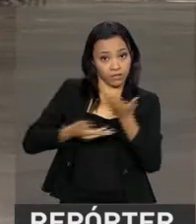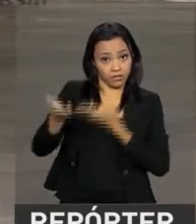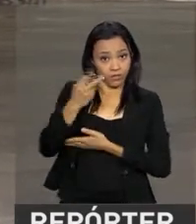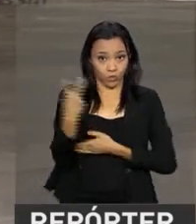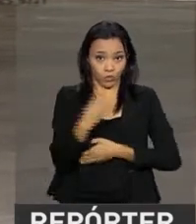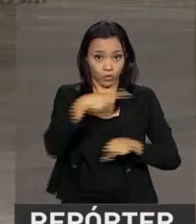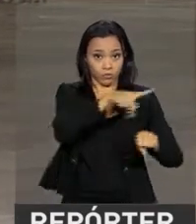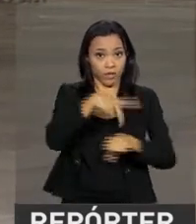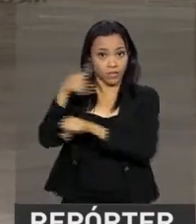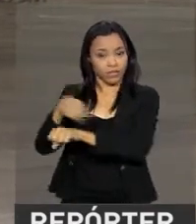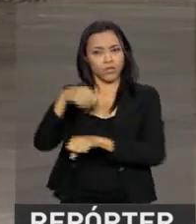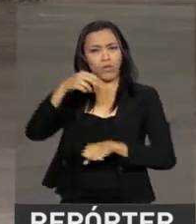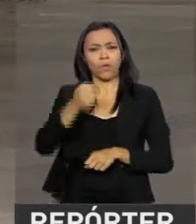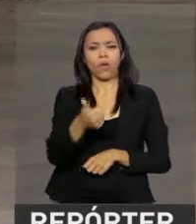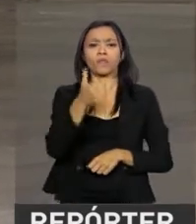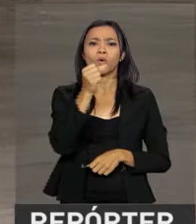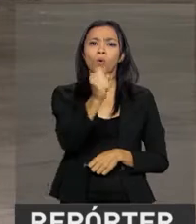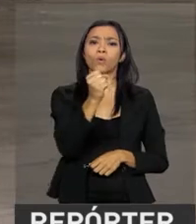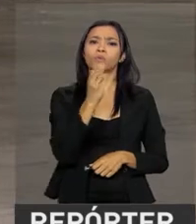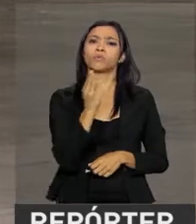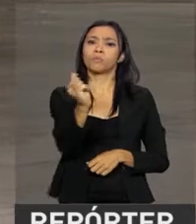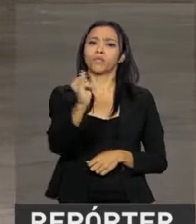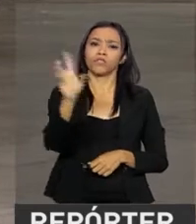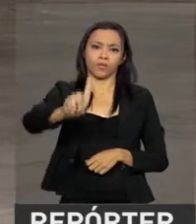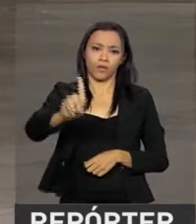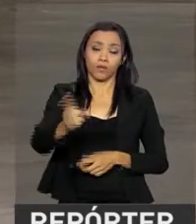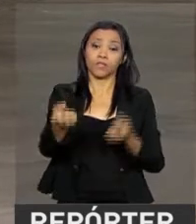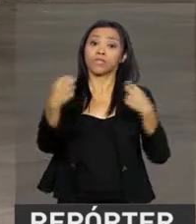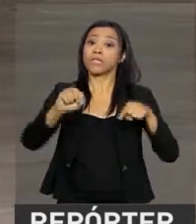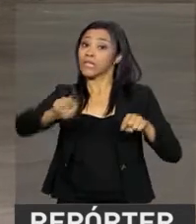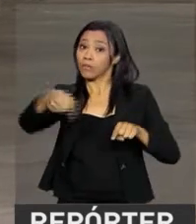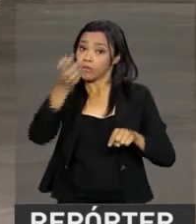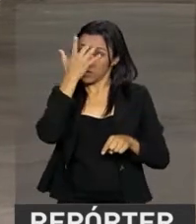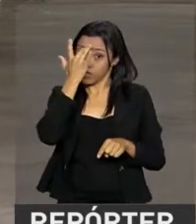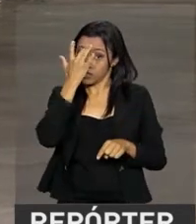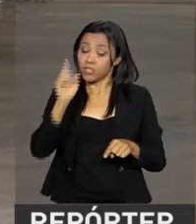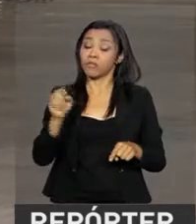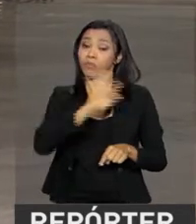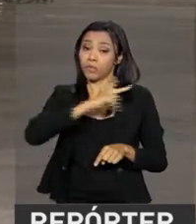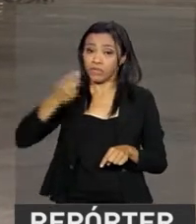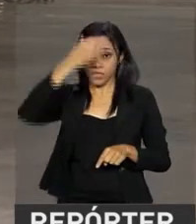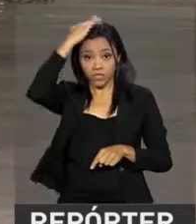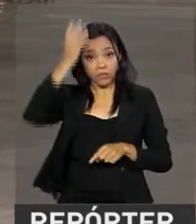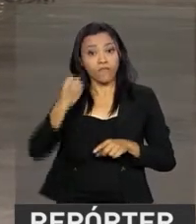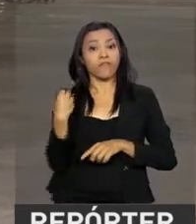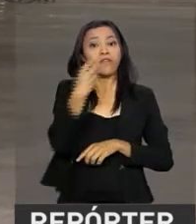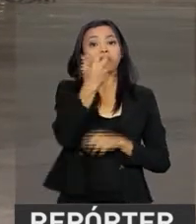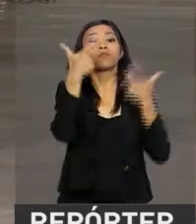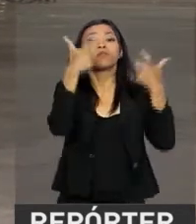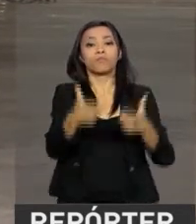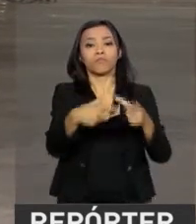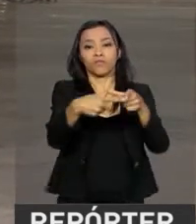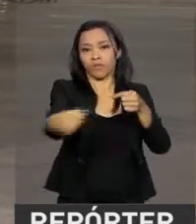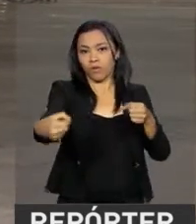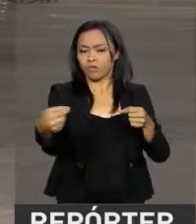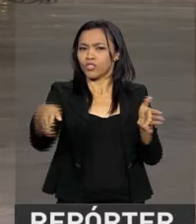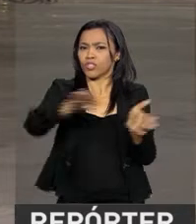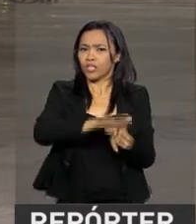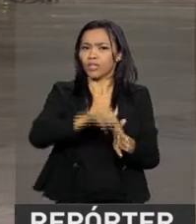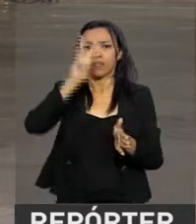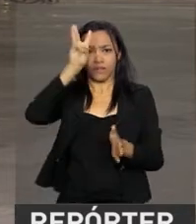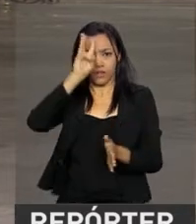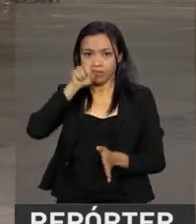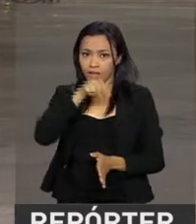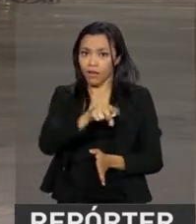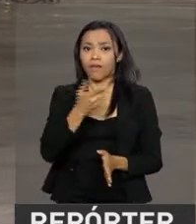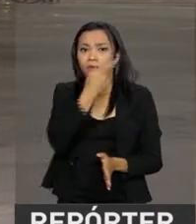foi de quase 8 bilhões de dólares e depois da índia o presidente michel temer segue para o japão ele chegou a tóquio na terça-feira